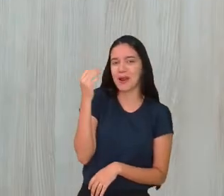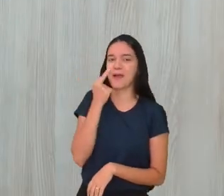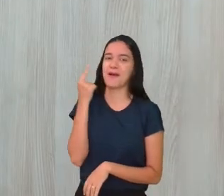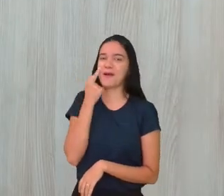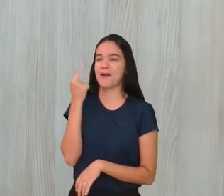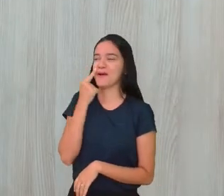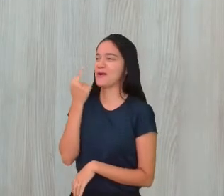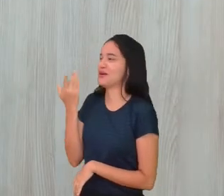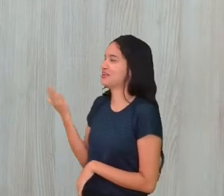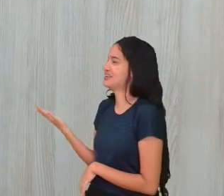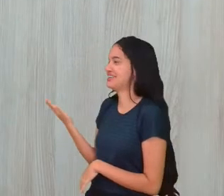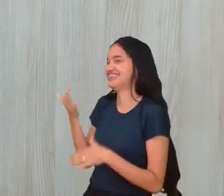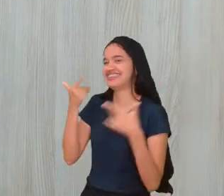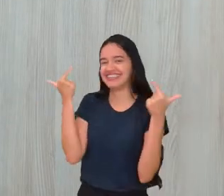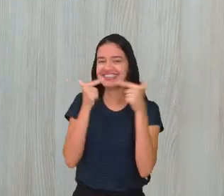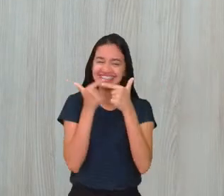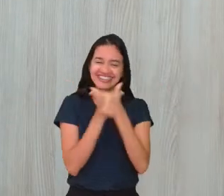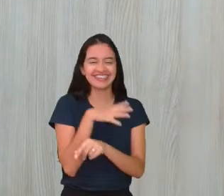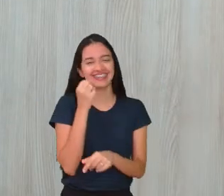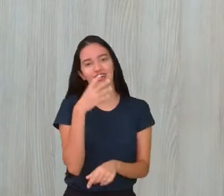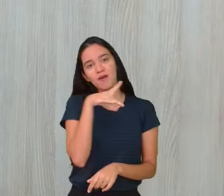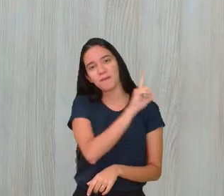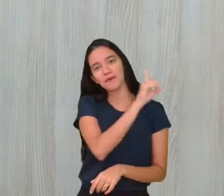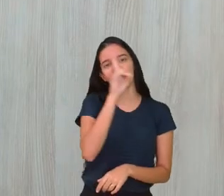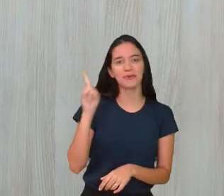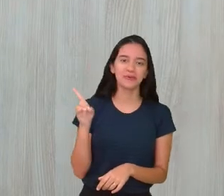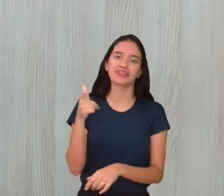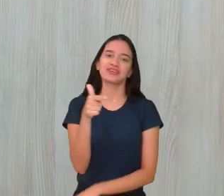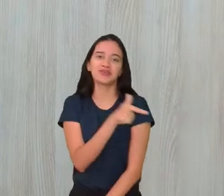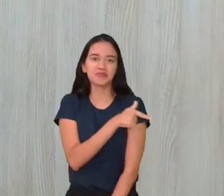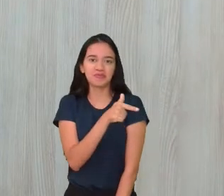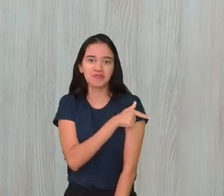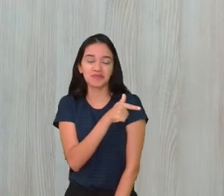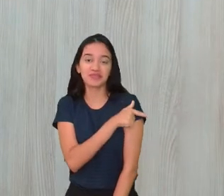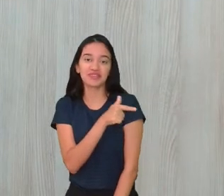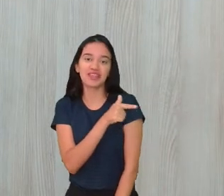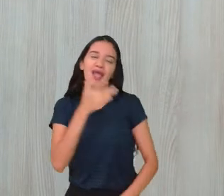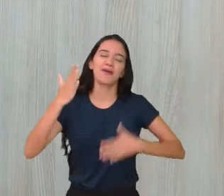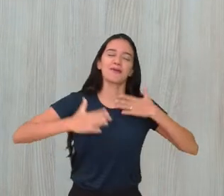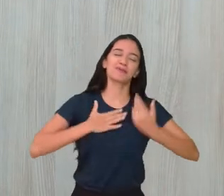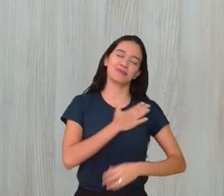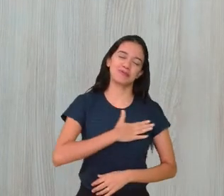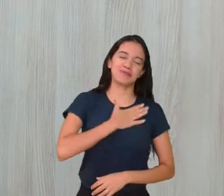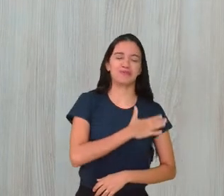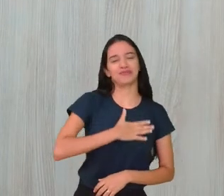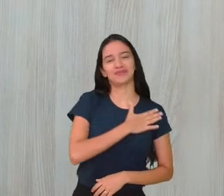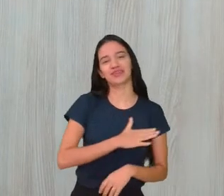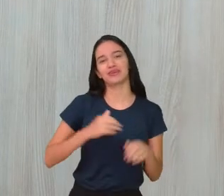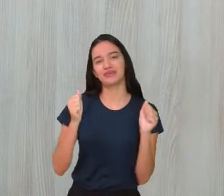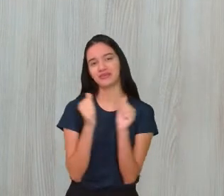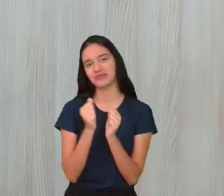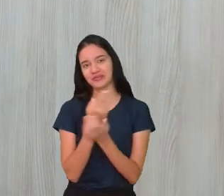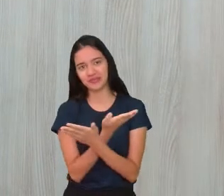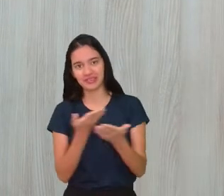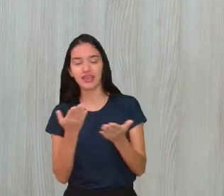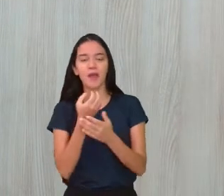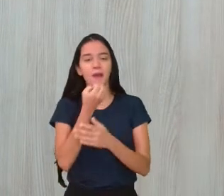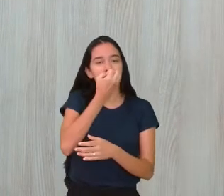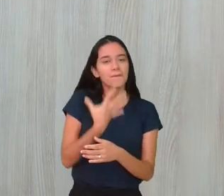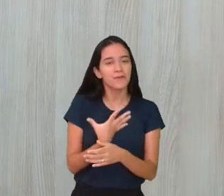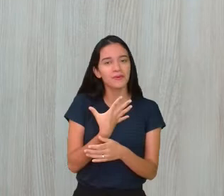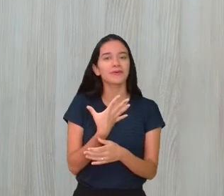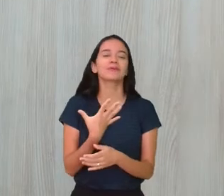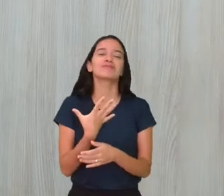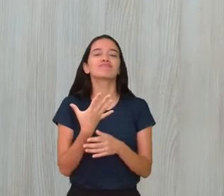hein? Bom dia, meu povo bonito do sétimo ano. É uma satisfação estar com vocês aqui. É sempre bom estar